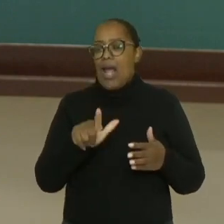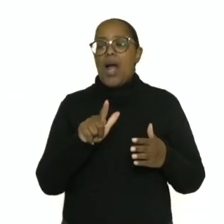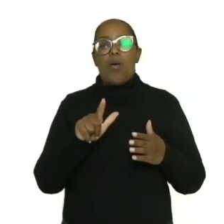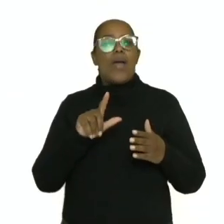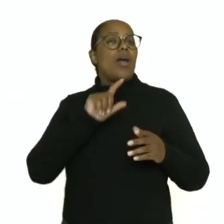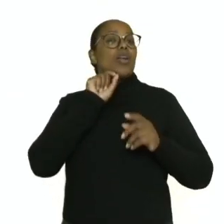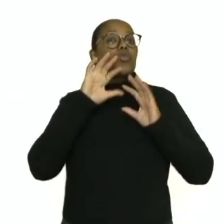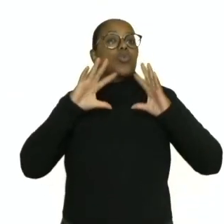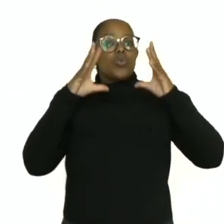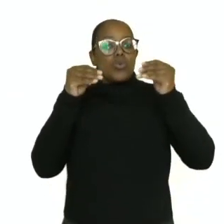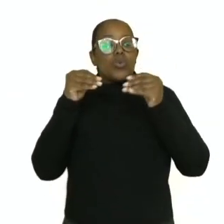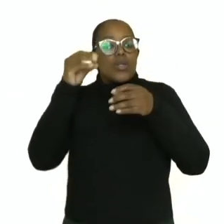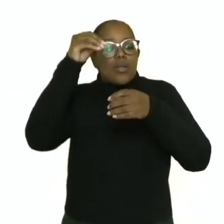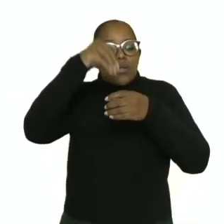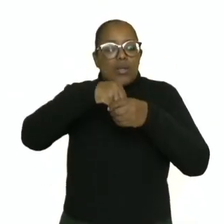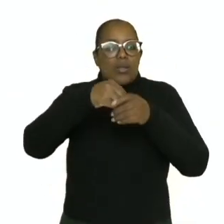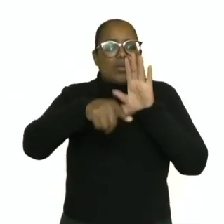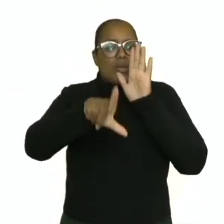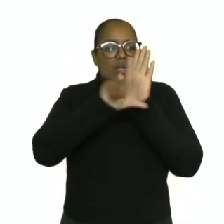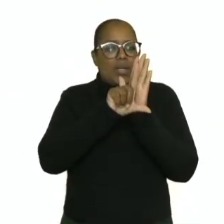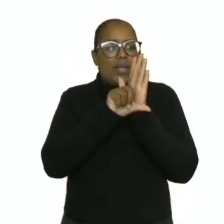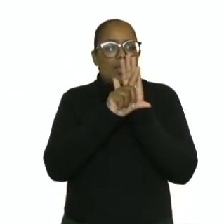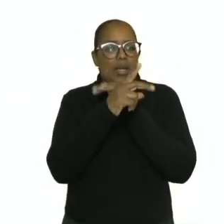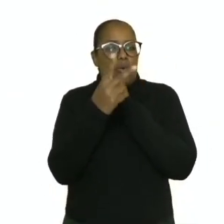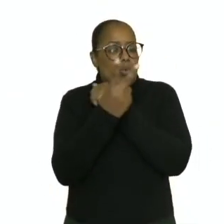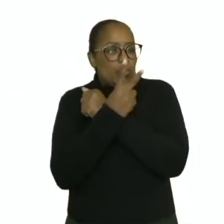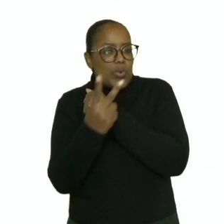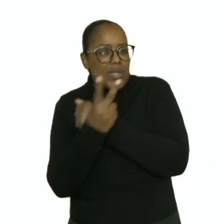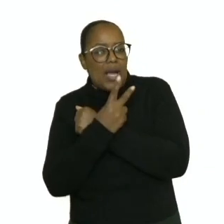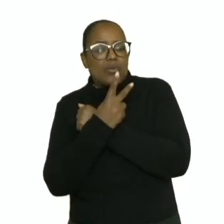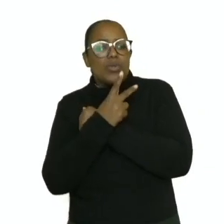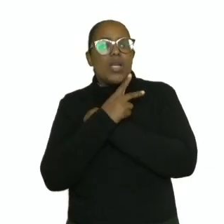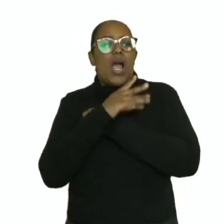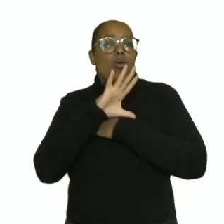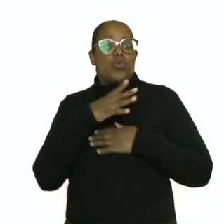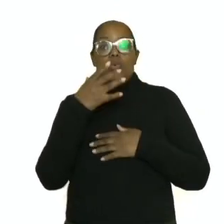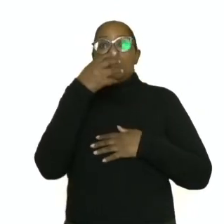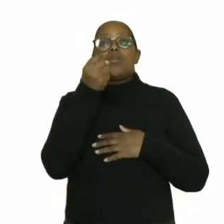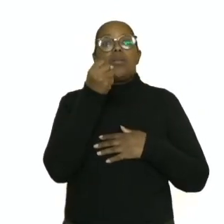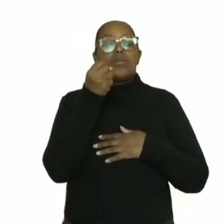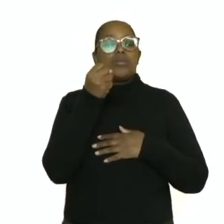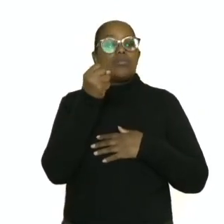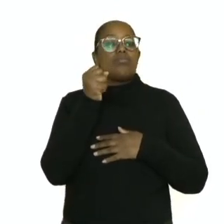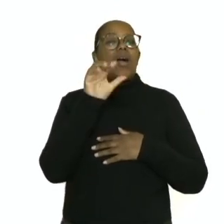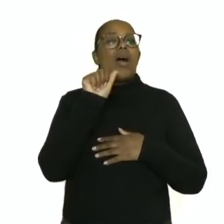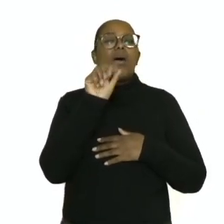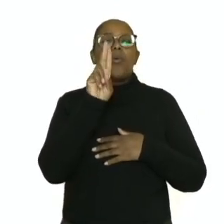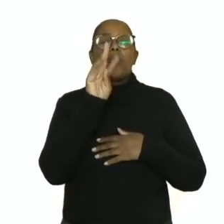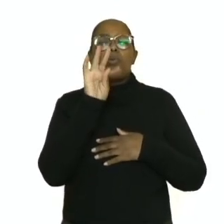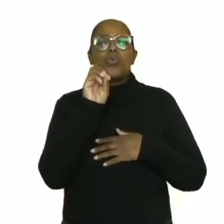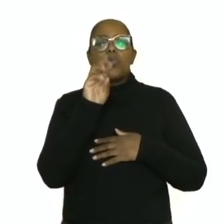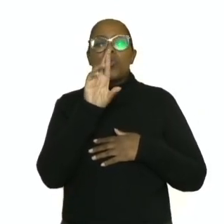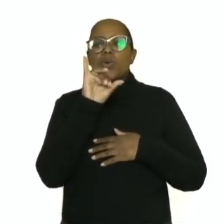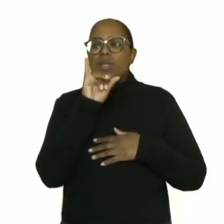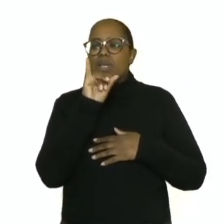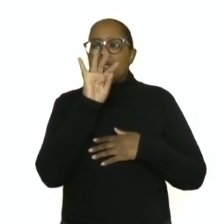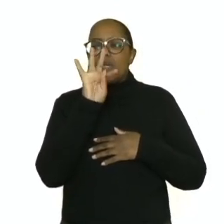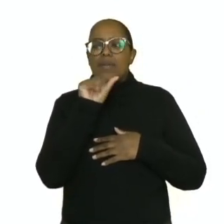leis, serve como instrumento de proteção contra o autoritarismo. Então, esse é o principal motivo de existir